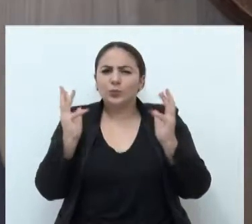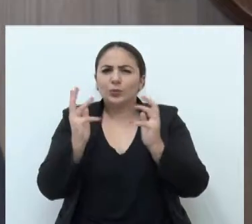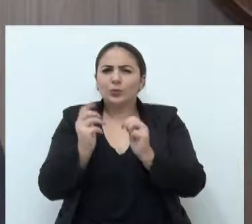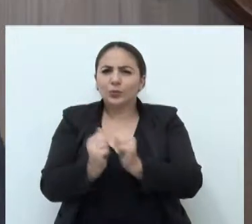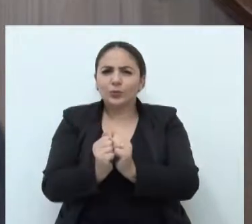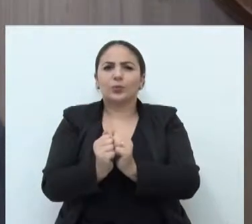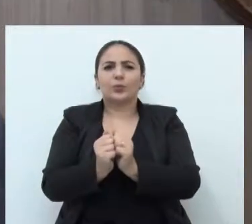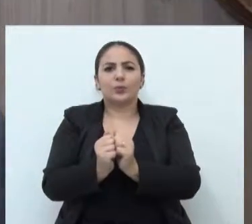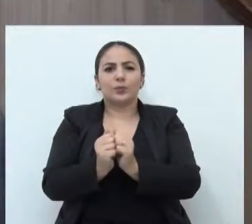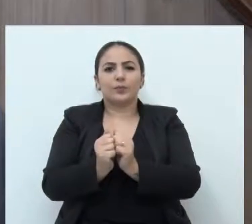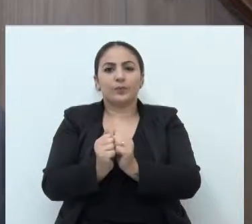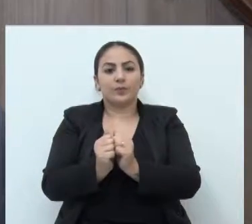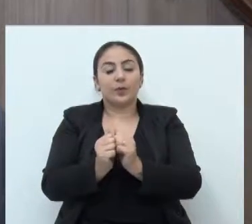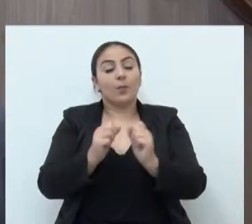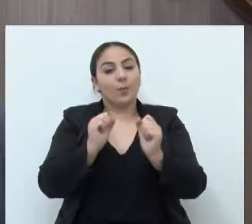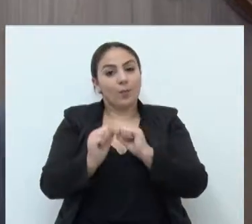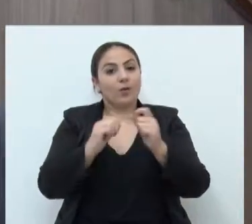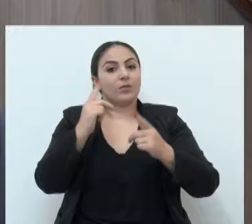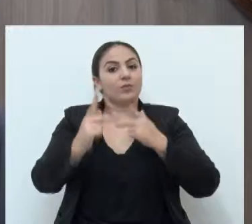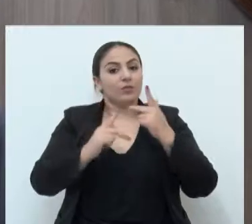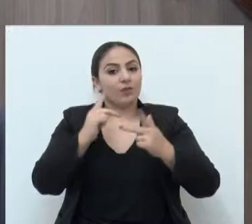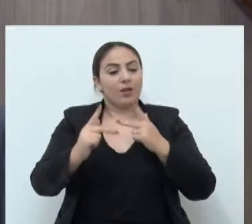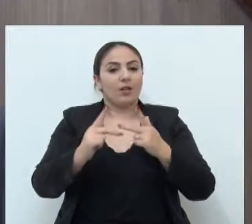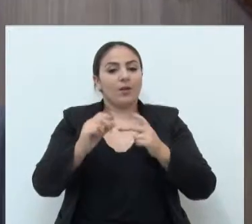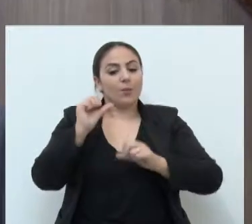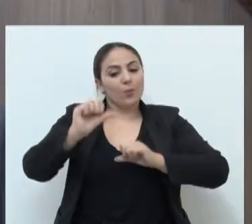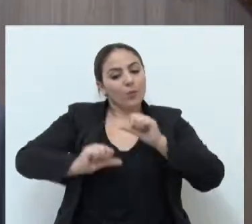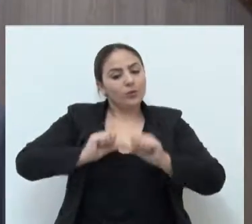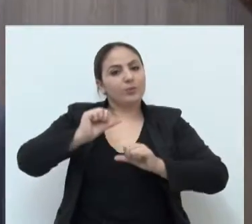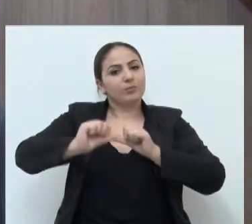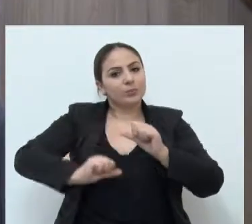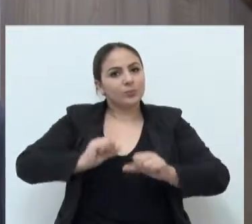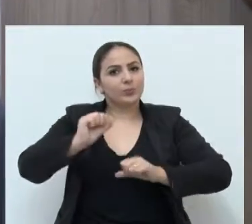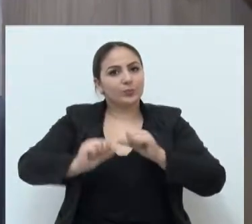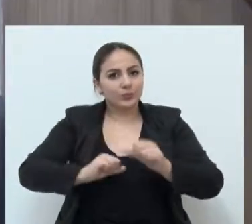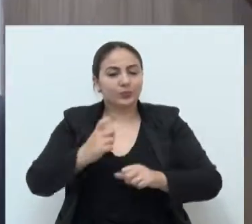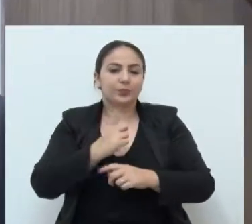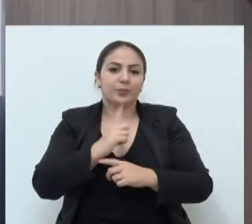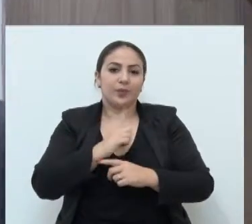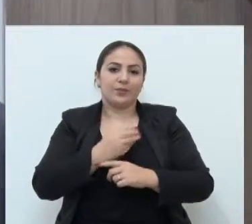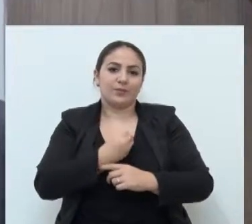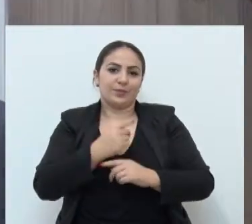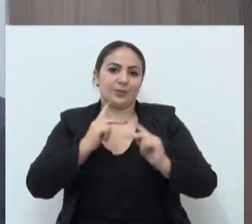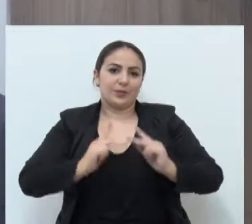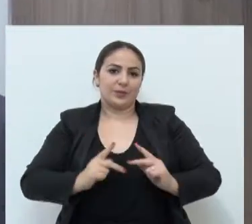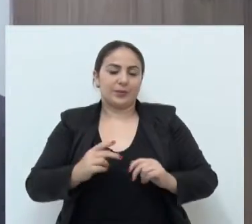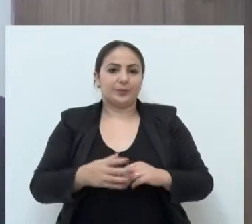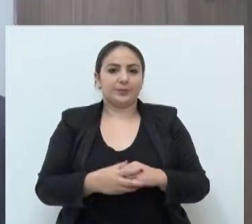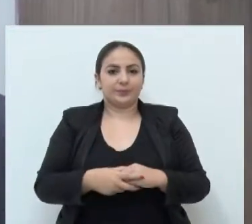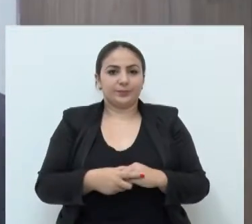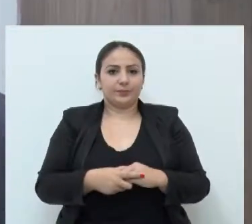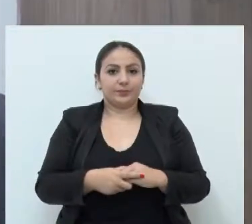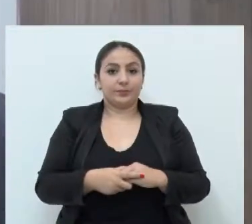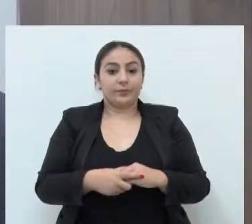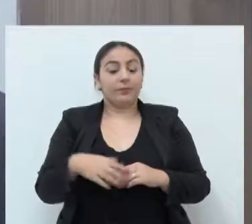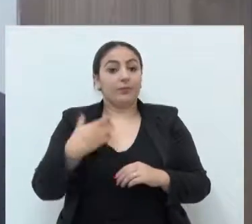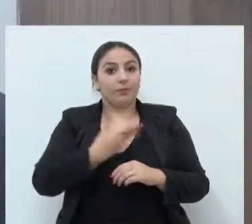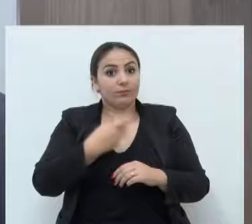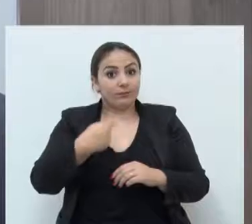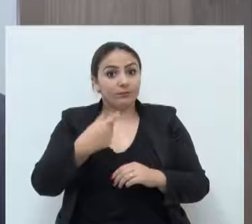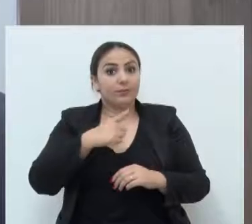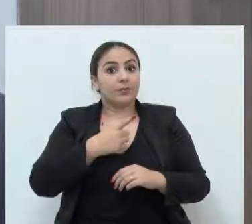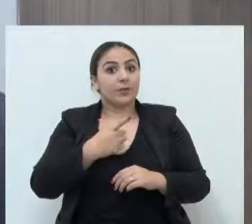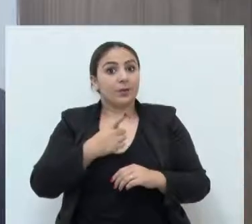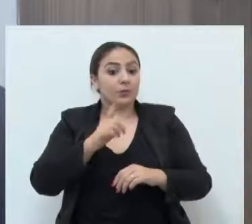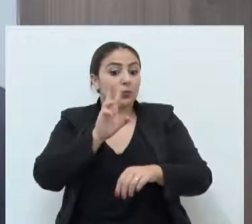isso se refere a alterações que vão mudar lá a vida das pessoas, né? Então a gente precisa ter